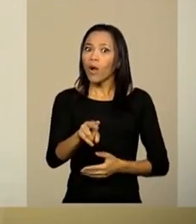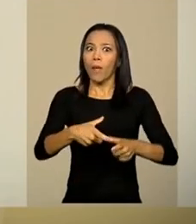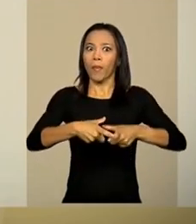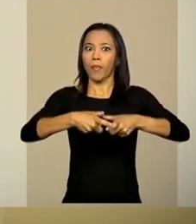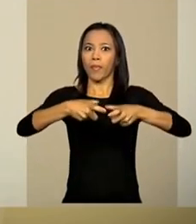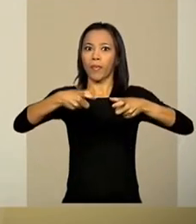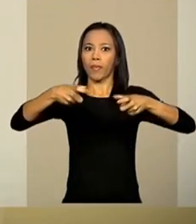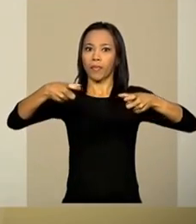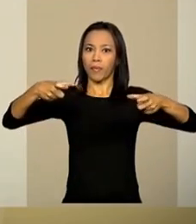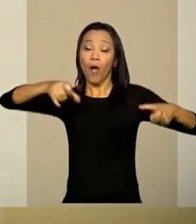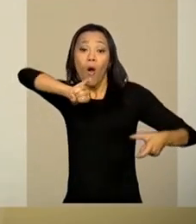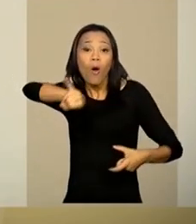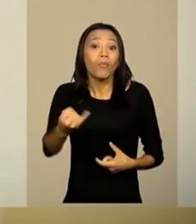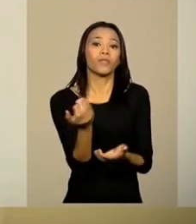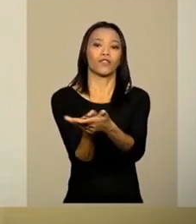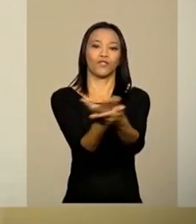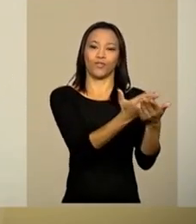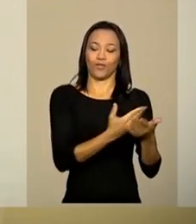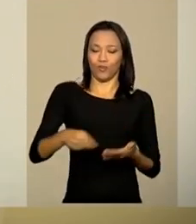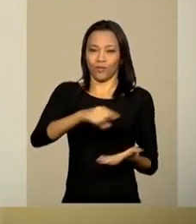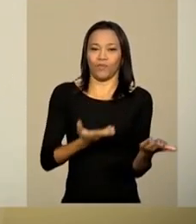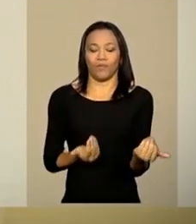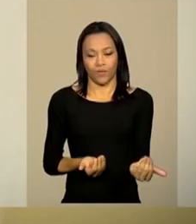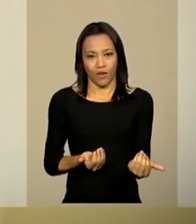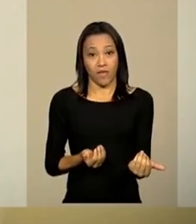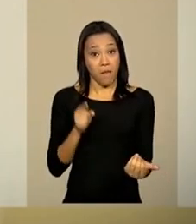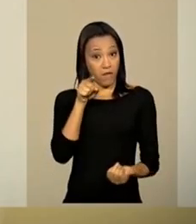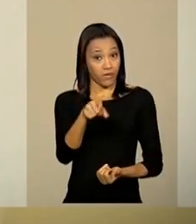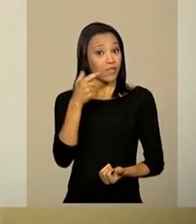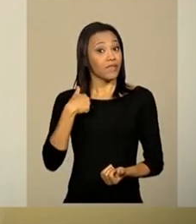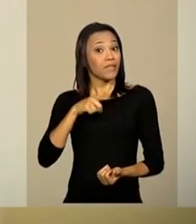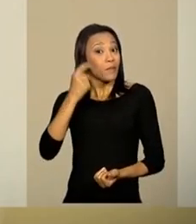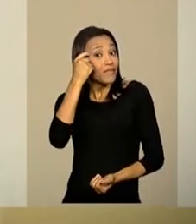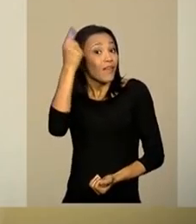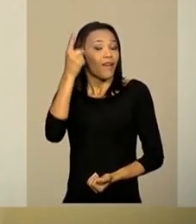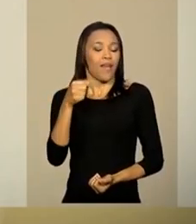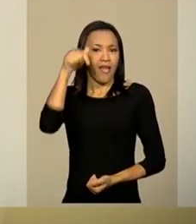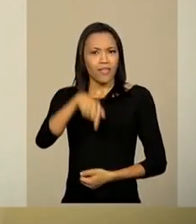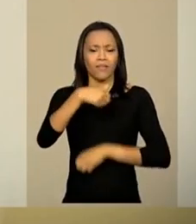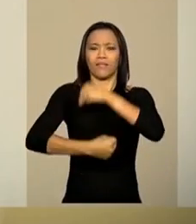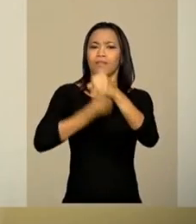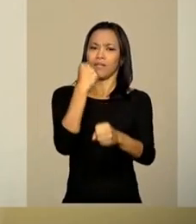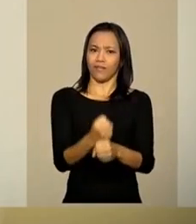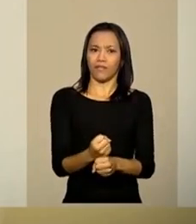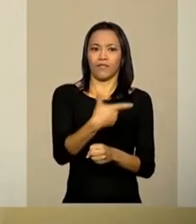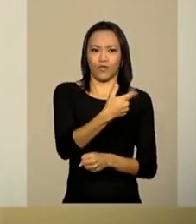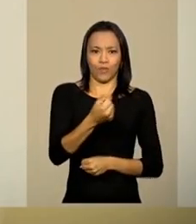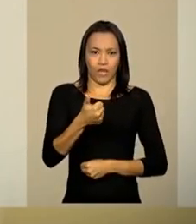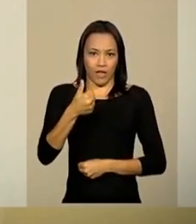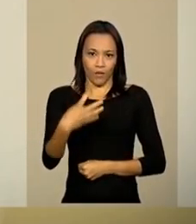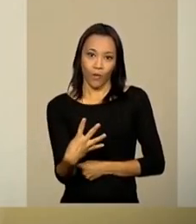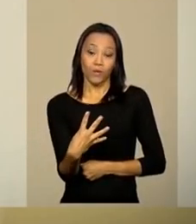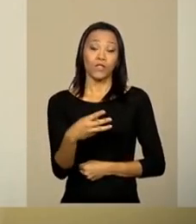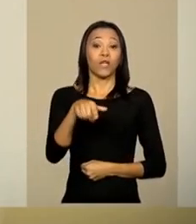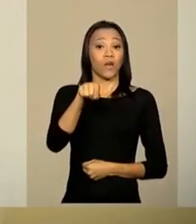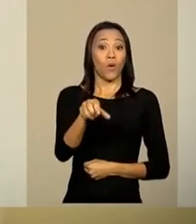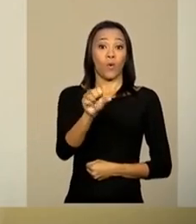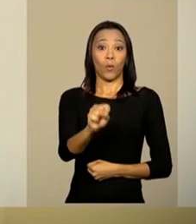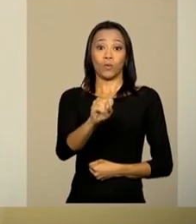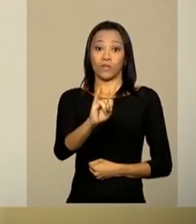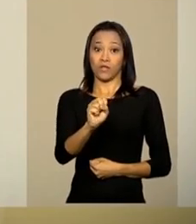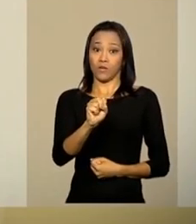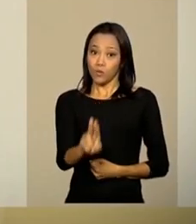as oportunidades de estudo para os nossos jovens. Para você ter uma ideia, nesse ano de 2014, o Cizu está